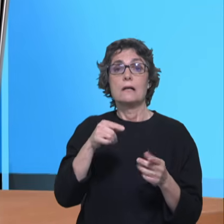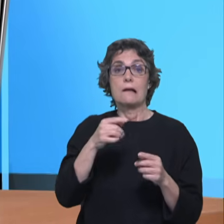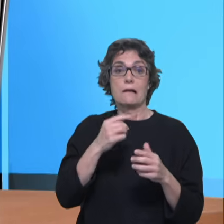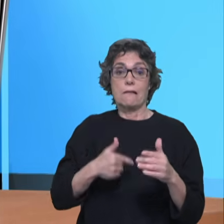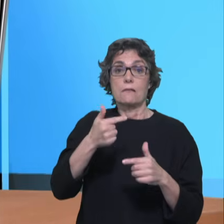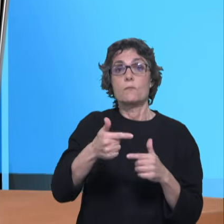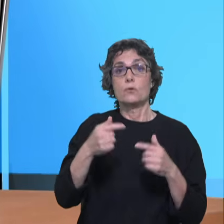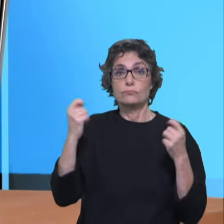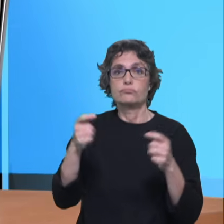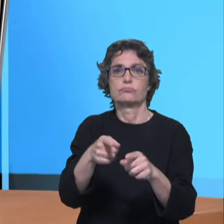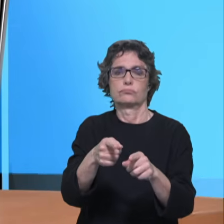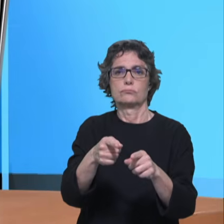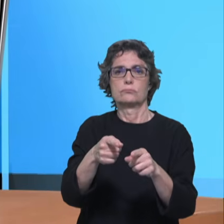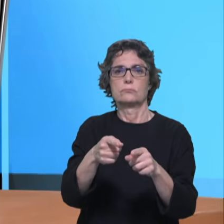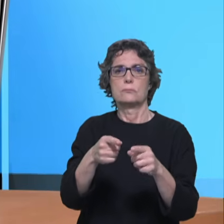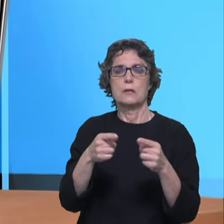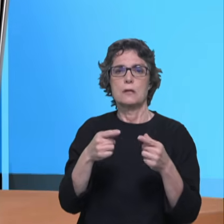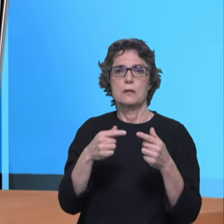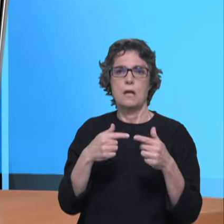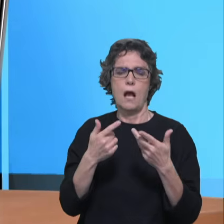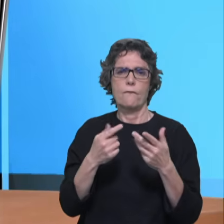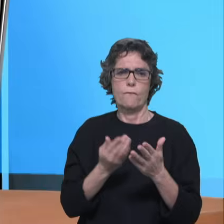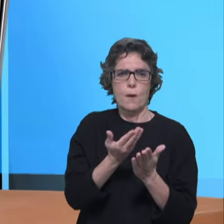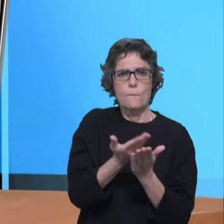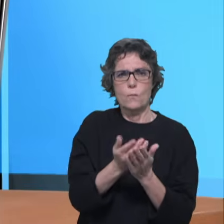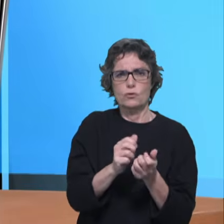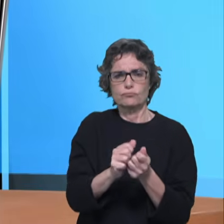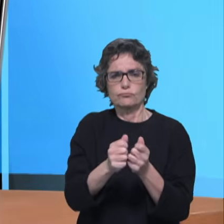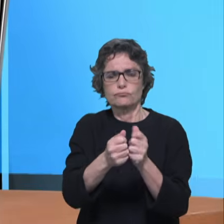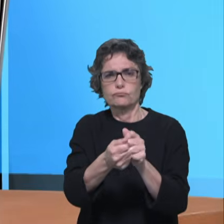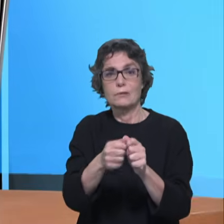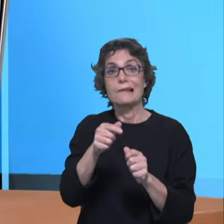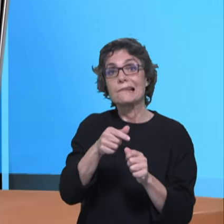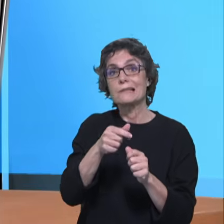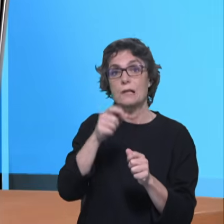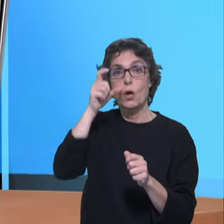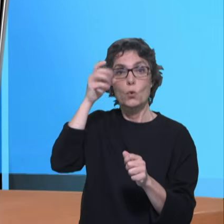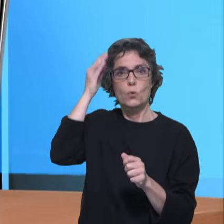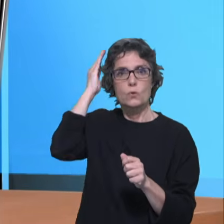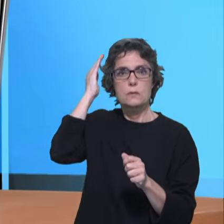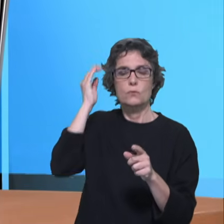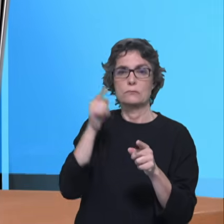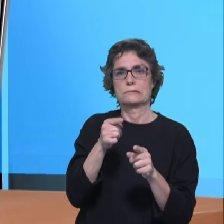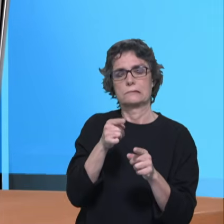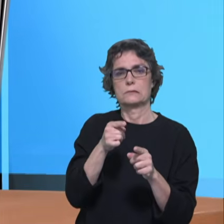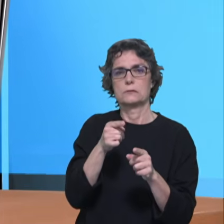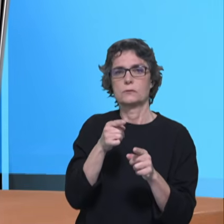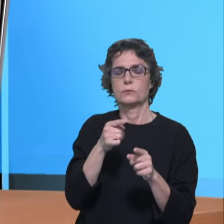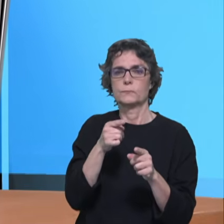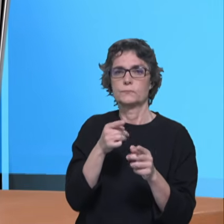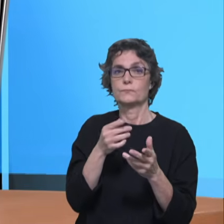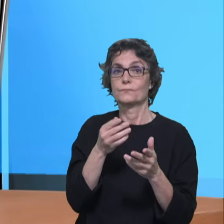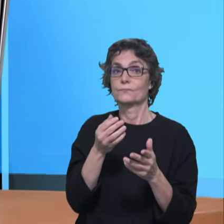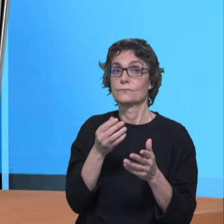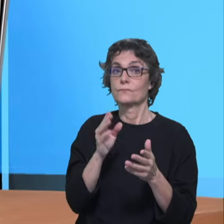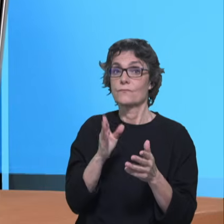já houve várias alterações à proposta e António José Seguro, à boleia disso, também tem